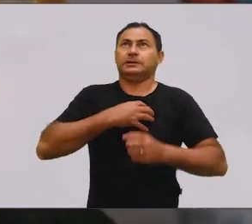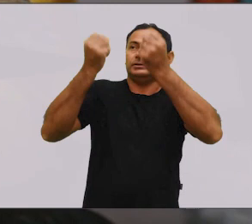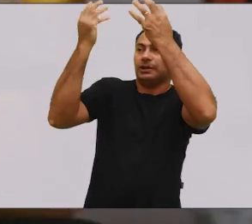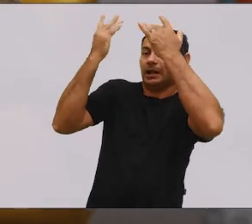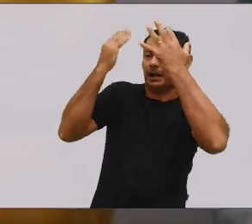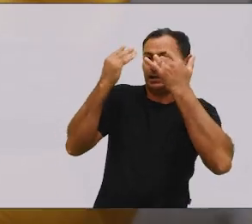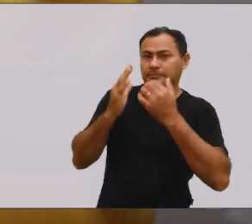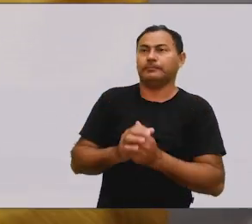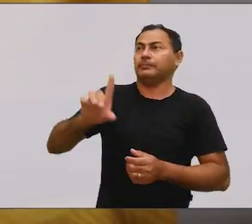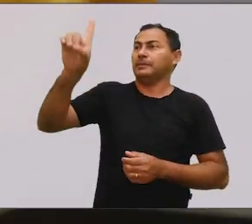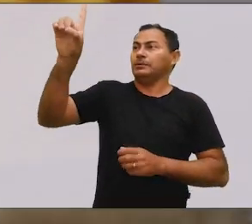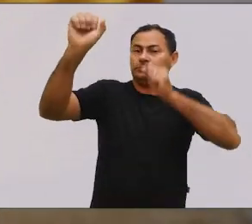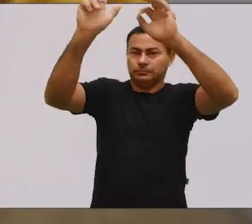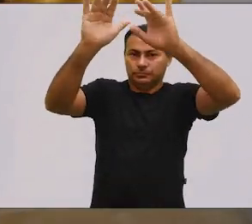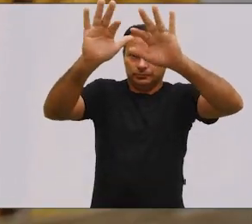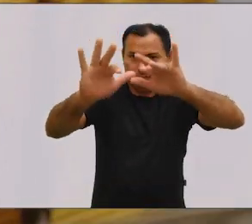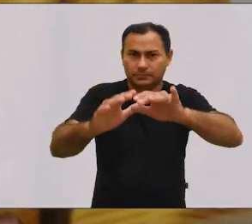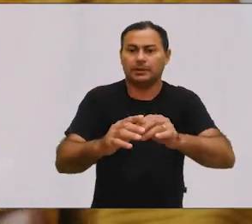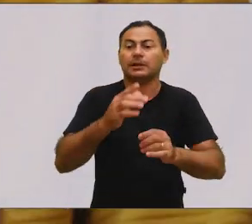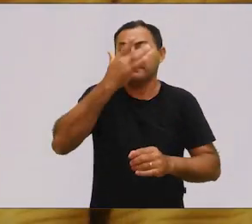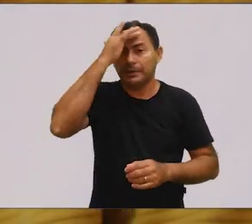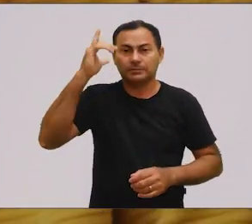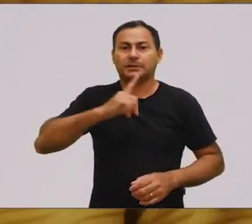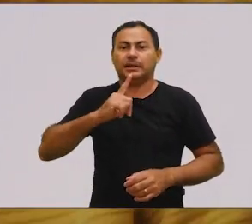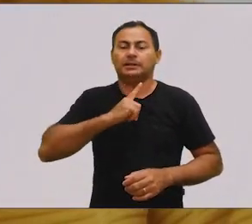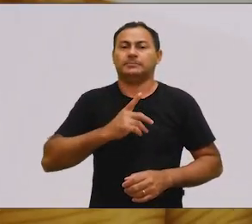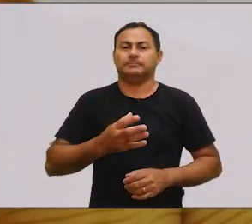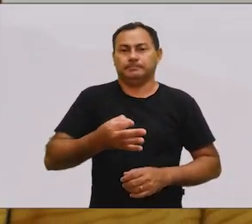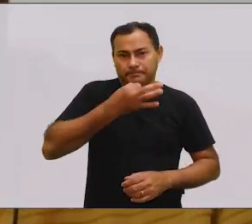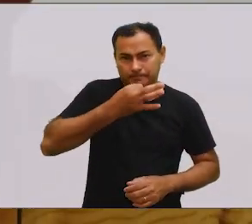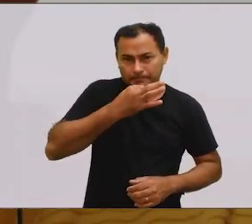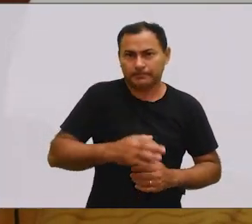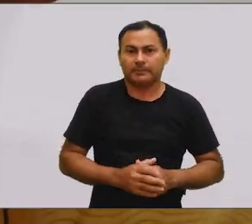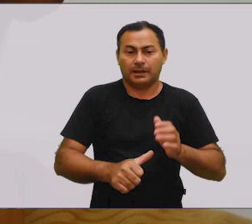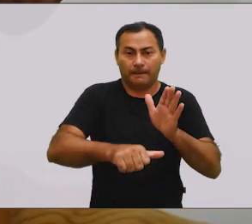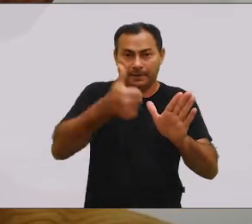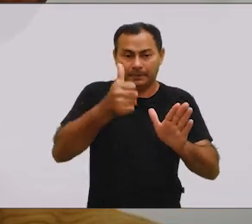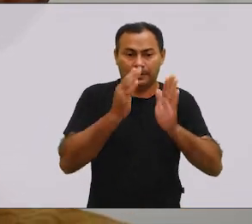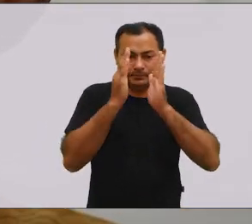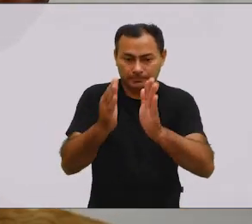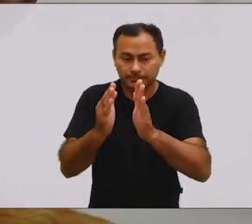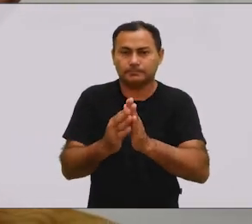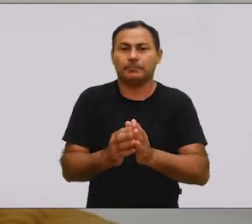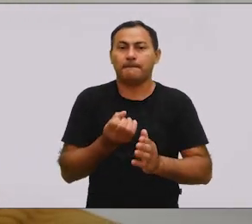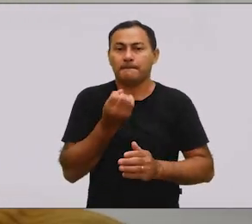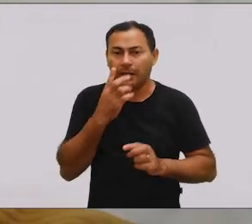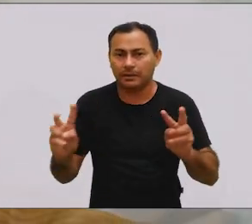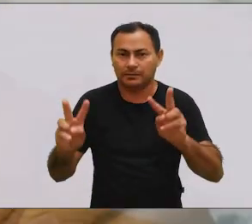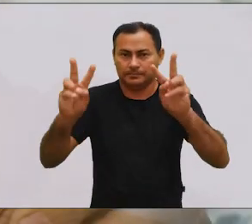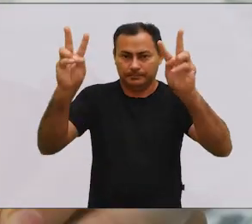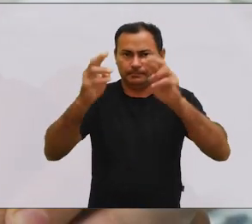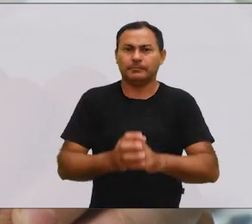de graça. Deus derrama sua graça sobre aqueles que têm tais atitudes. É a primeira parte das